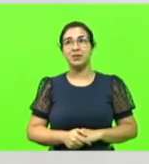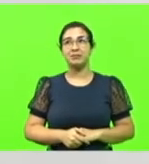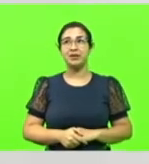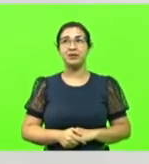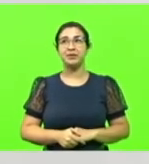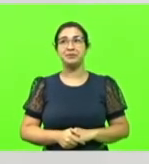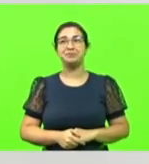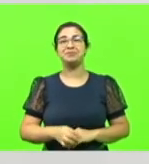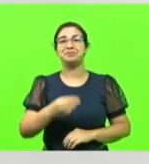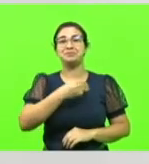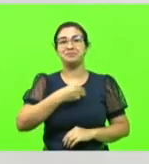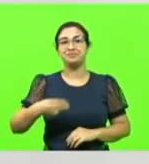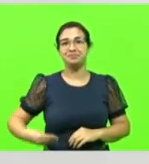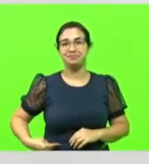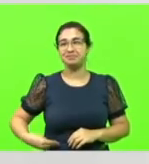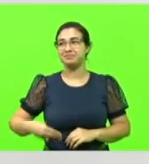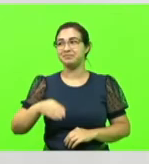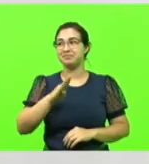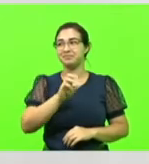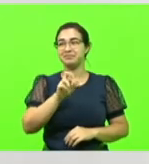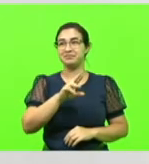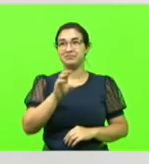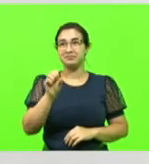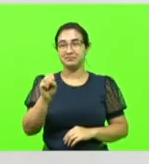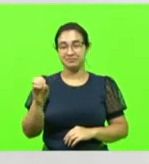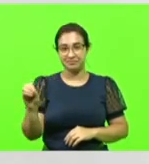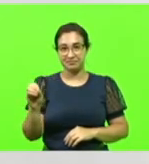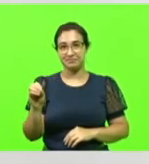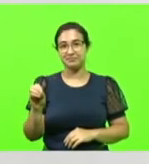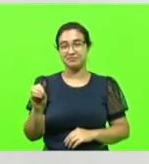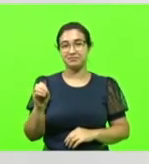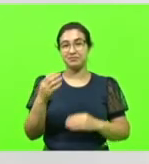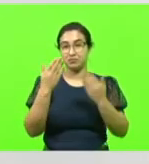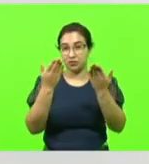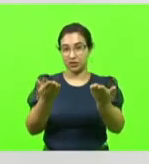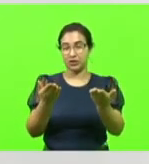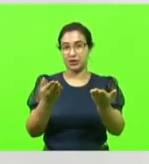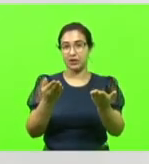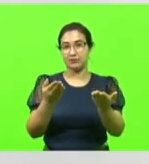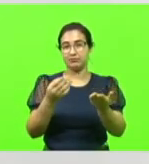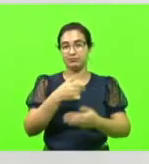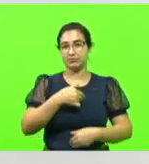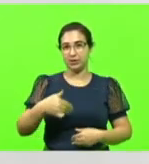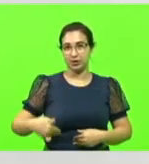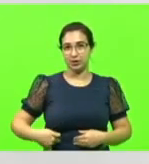ministro Barroso. Isso, senhor. Ministro Barroso.